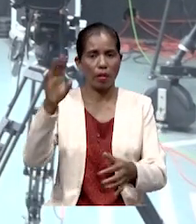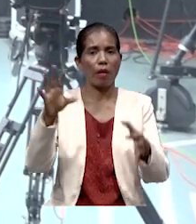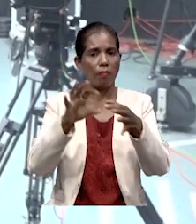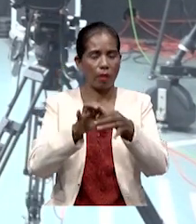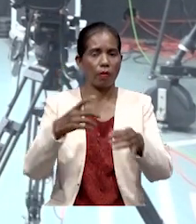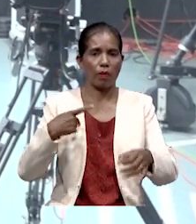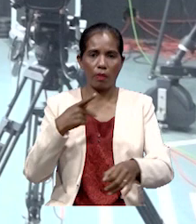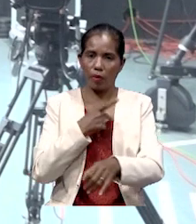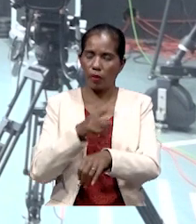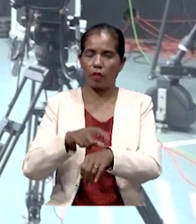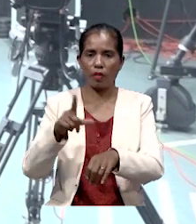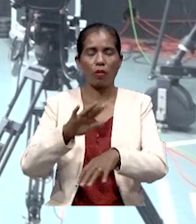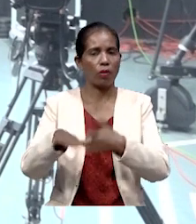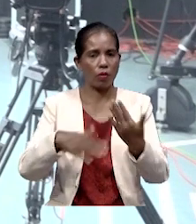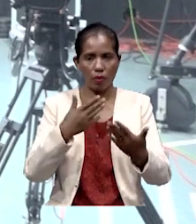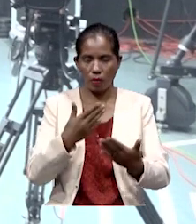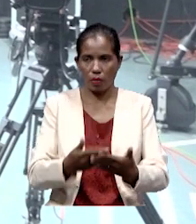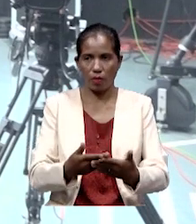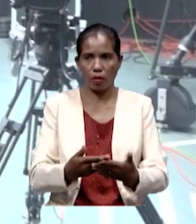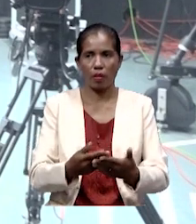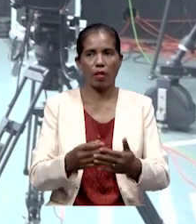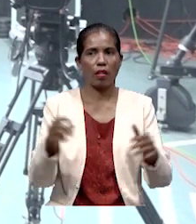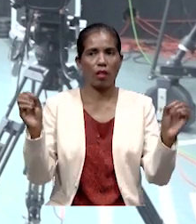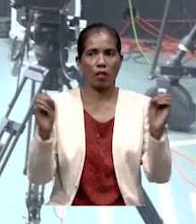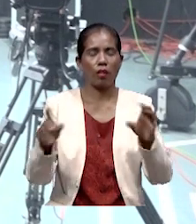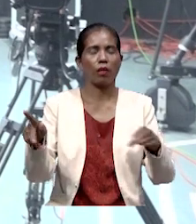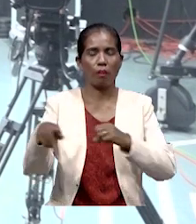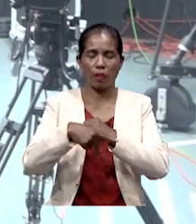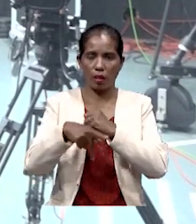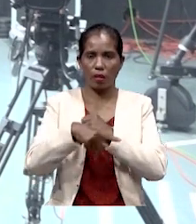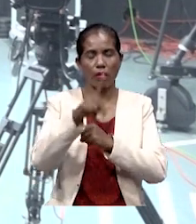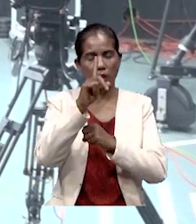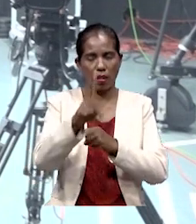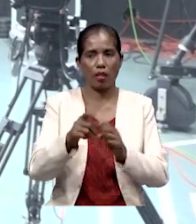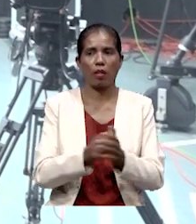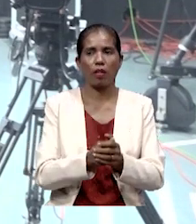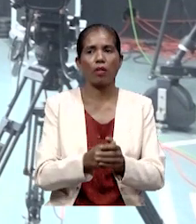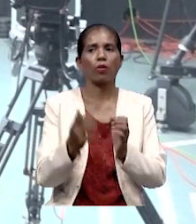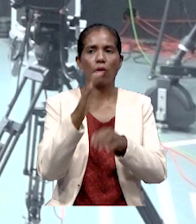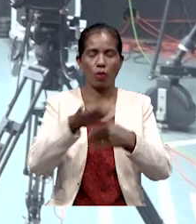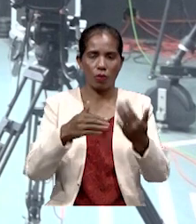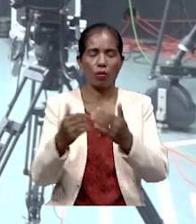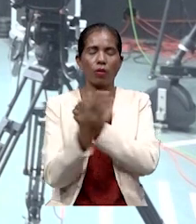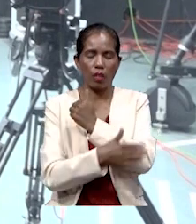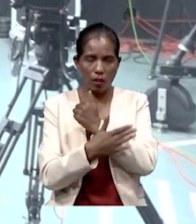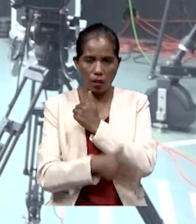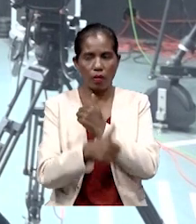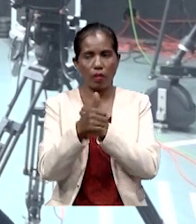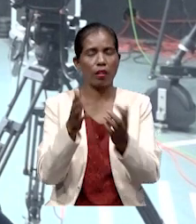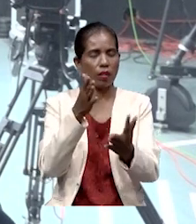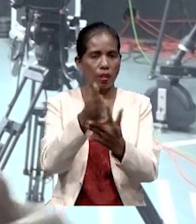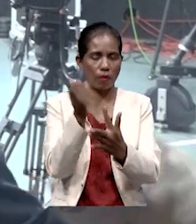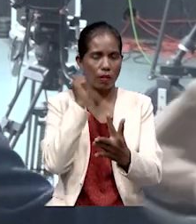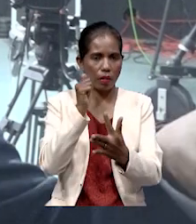parlamento. De maneira que opções valem os partidos iranianos, opções valem a nação uniana. Né? A ASEAN é